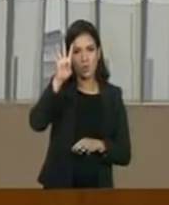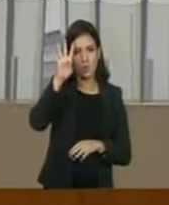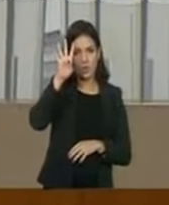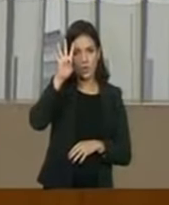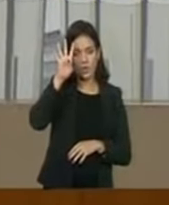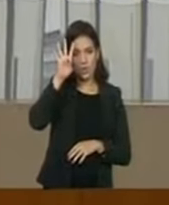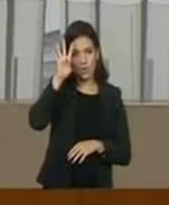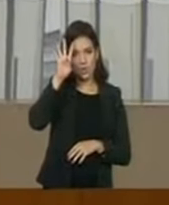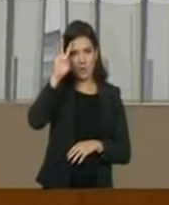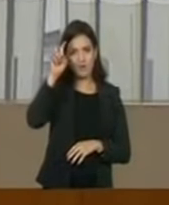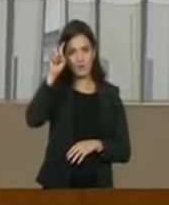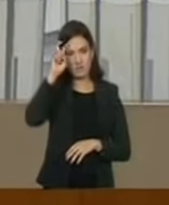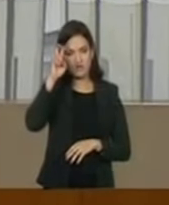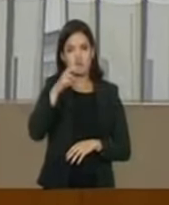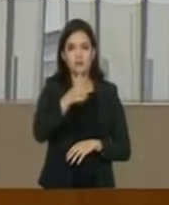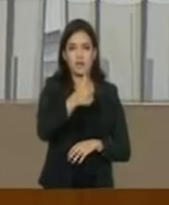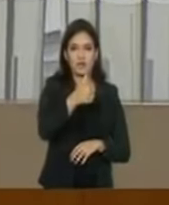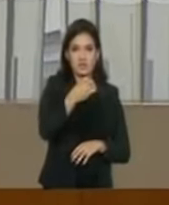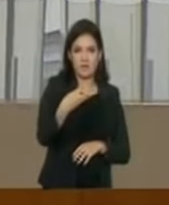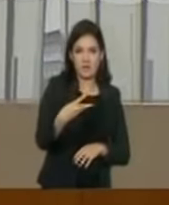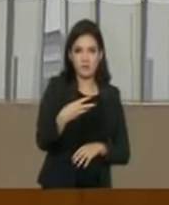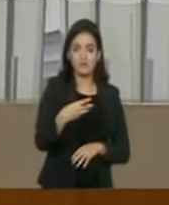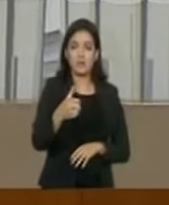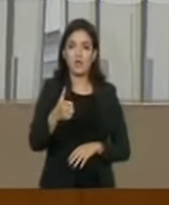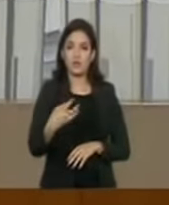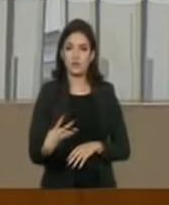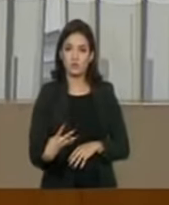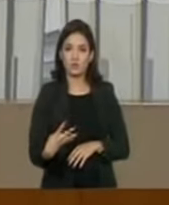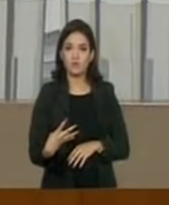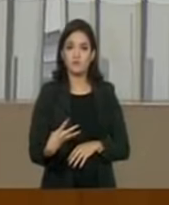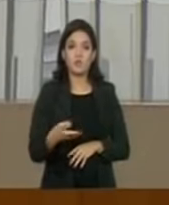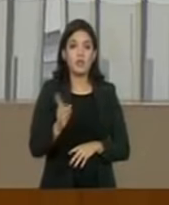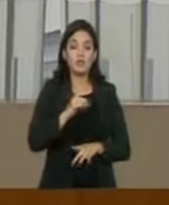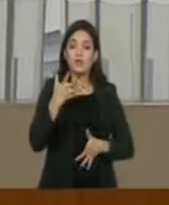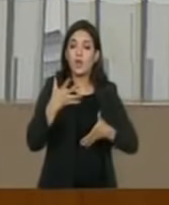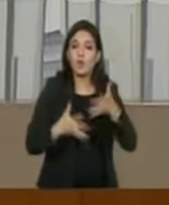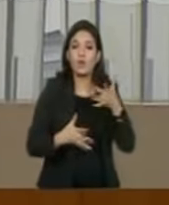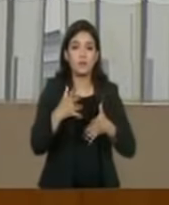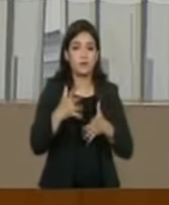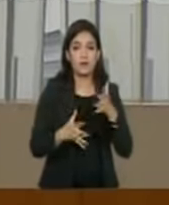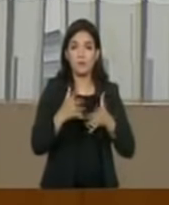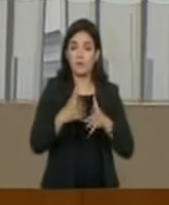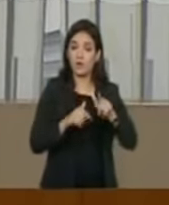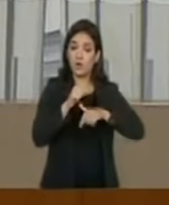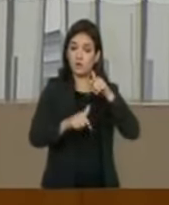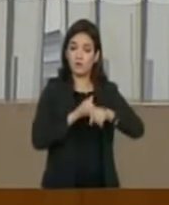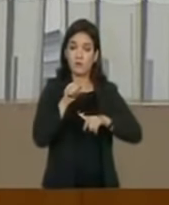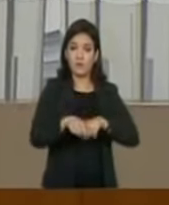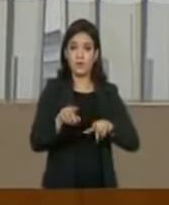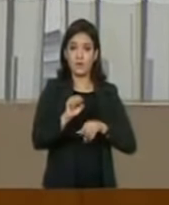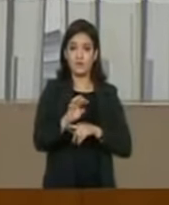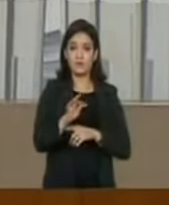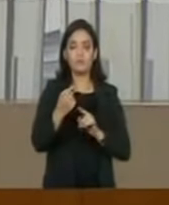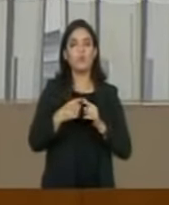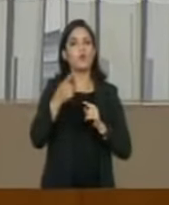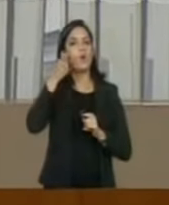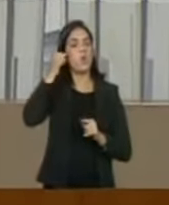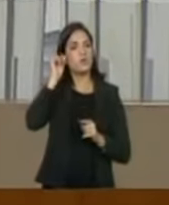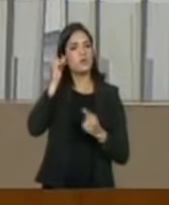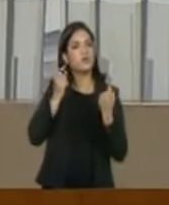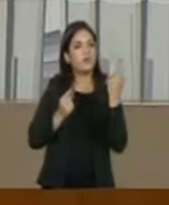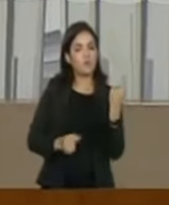quinta dia 14 não atrapalhará os trabalhos dessa corte porque ontem realizamos uma extraordinária